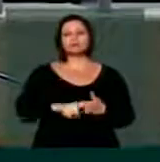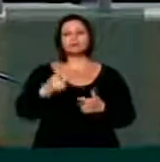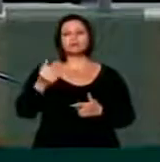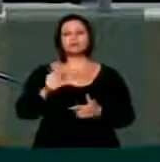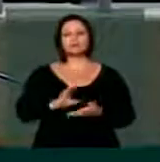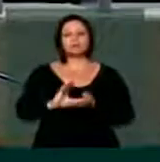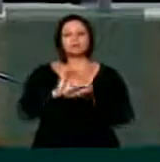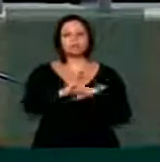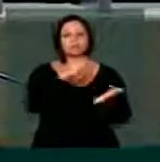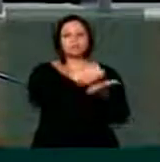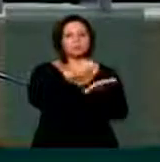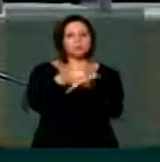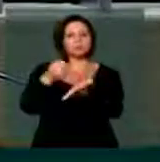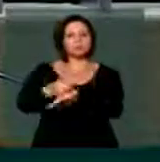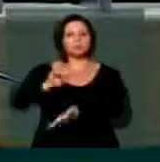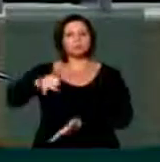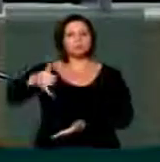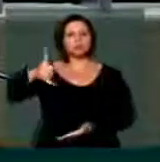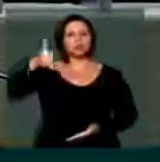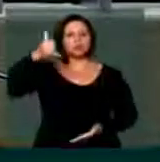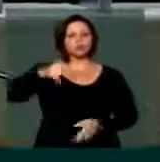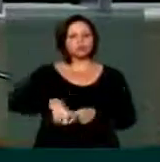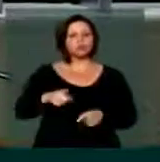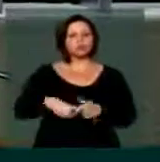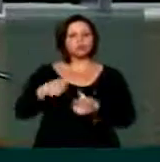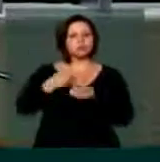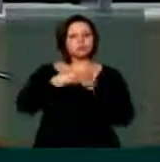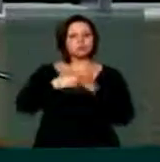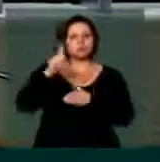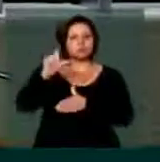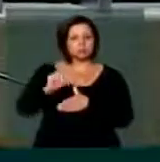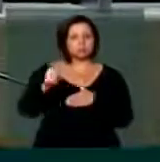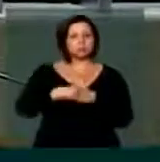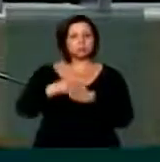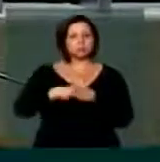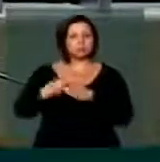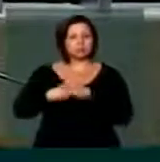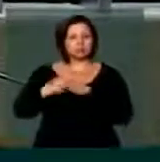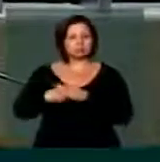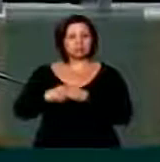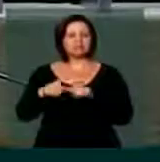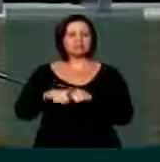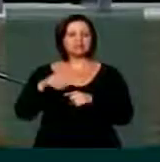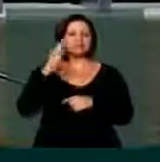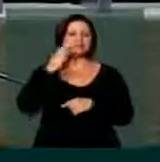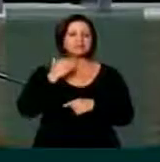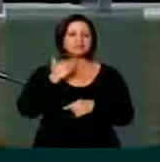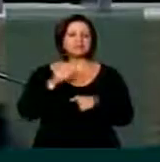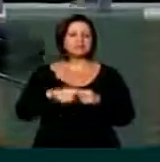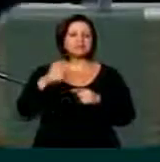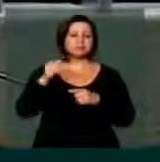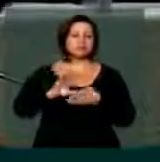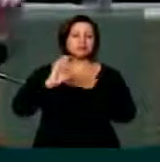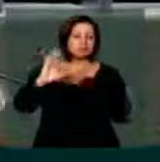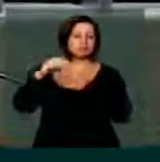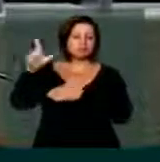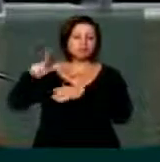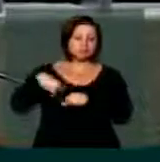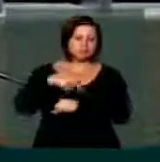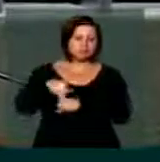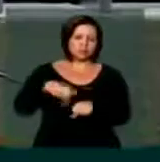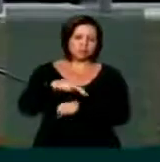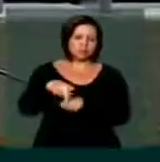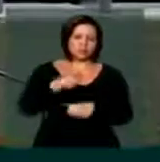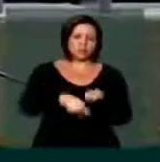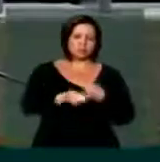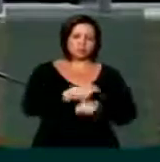do orçamento é para pagar juros e amortizações da dívida. A remessa de lucros para o exterior e